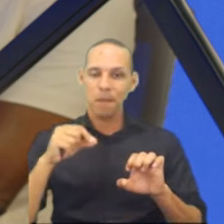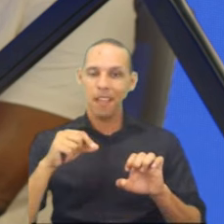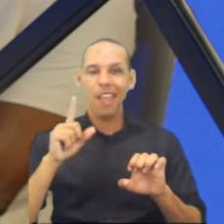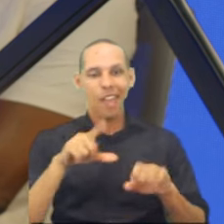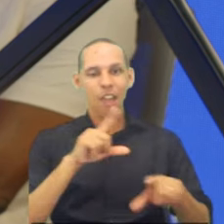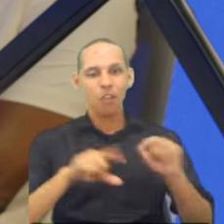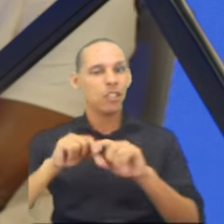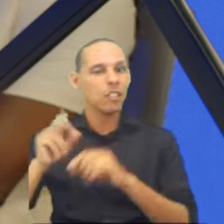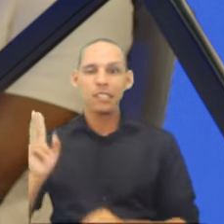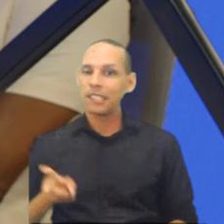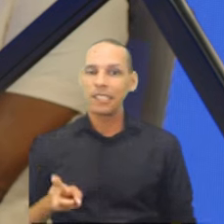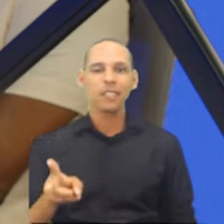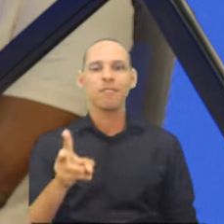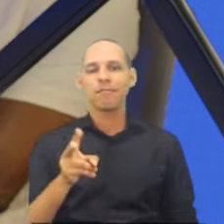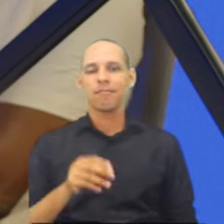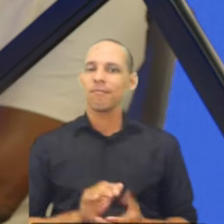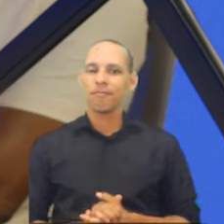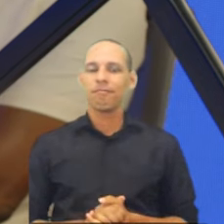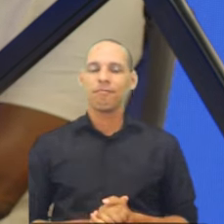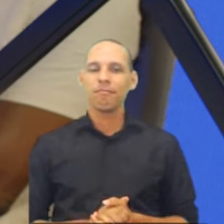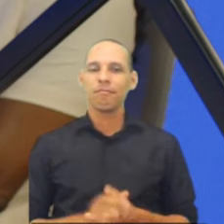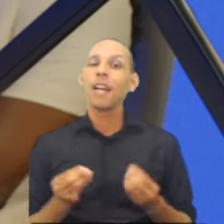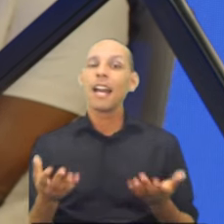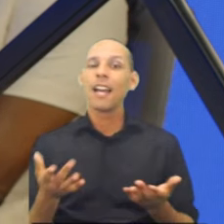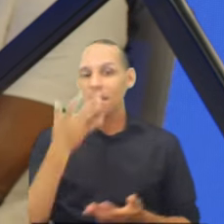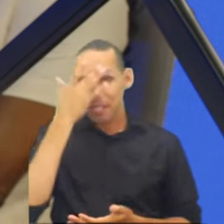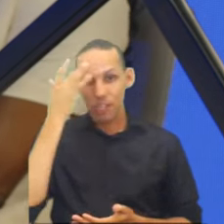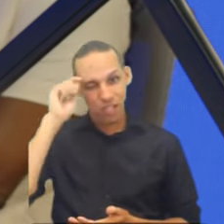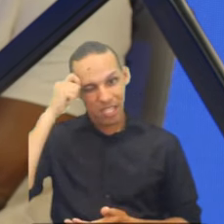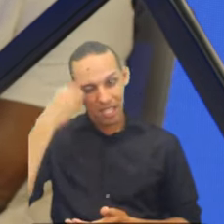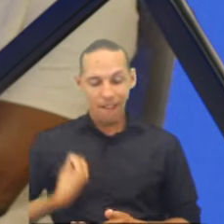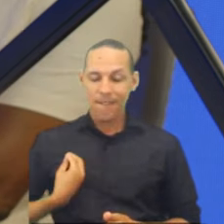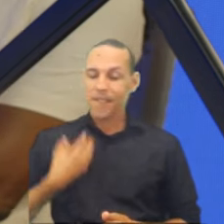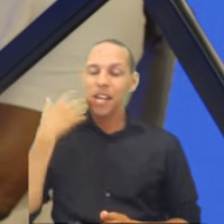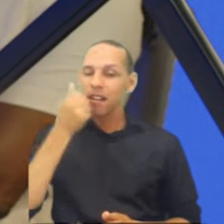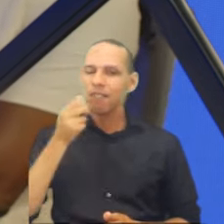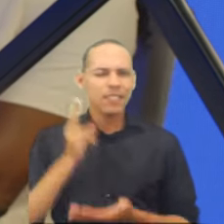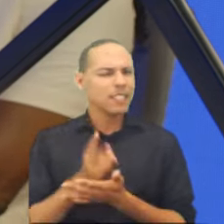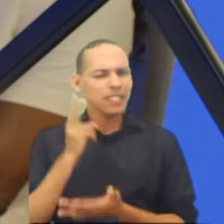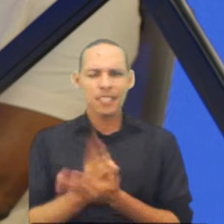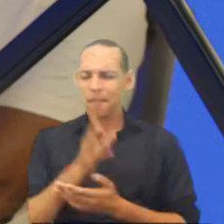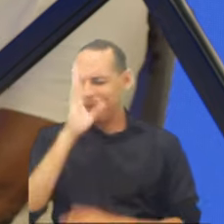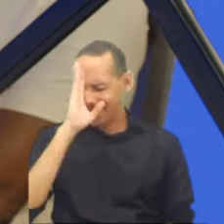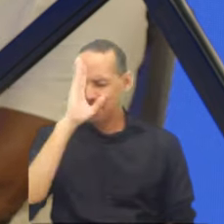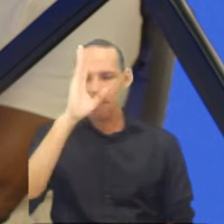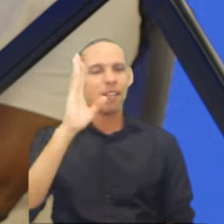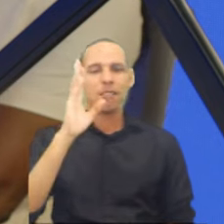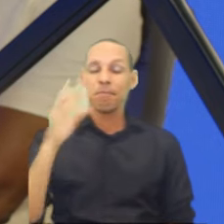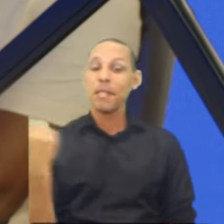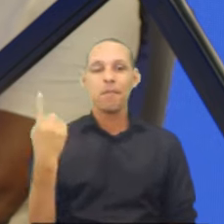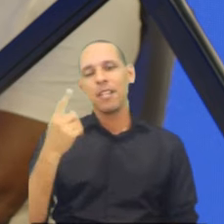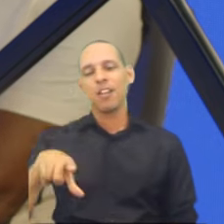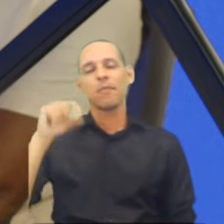empreendedorismo sempre foi alternativa eh de subsistência de pessoas negras sempre foi a principal a primeira